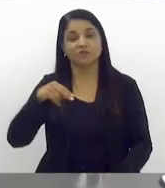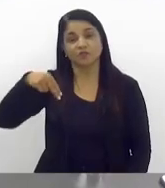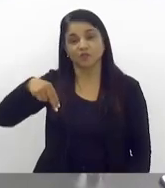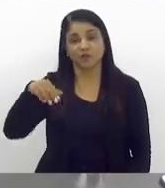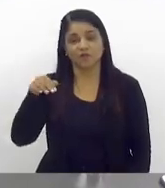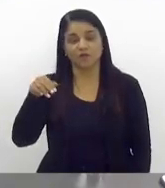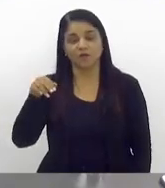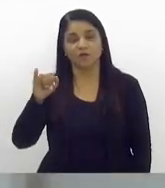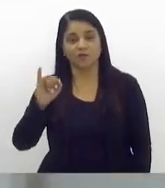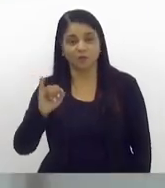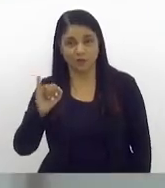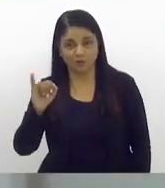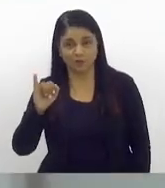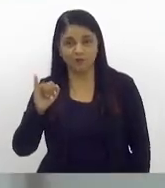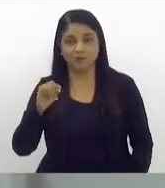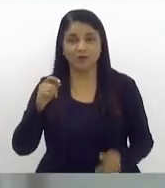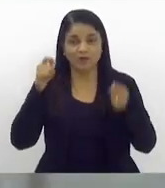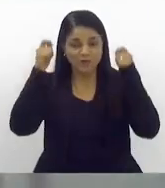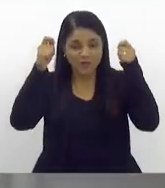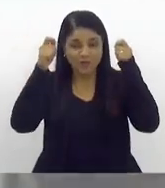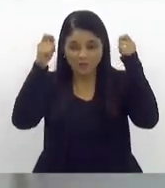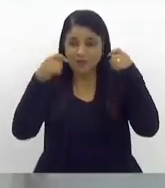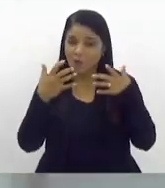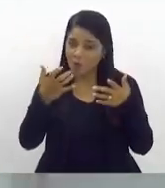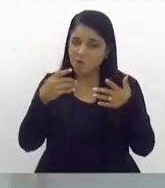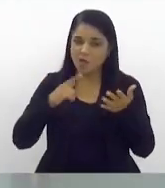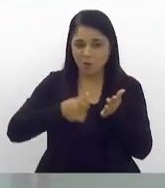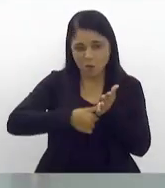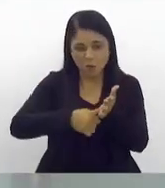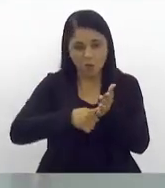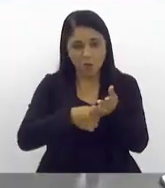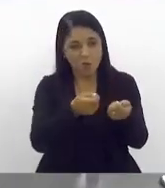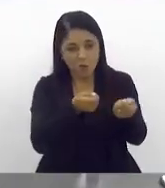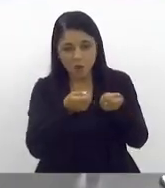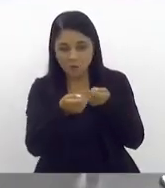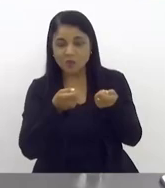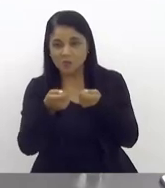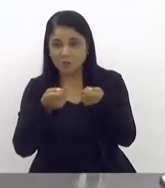queria que o senhor instalasse o controle biométrico lá.